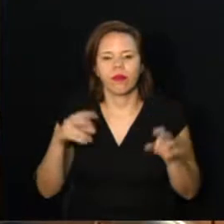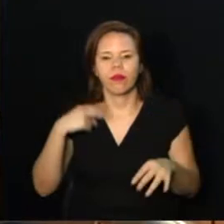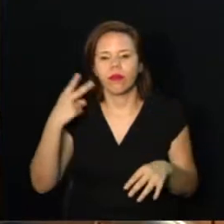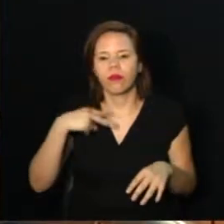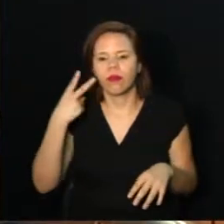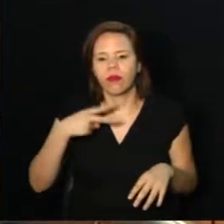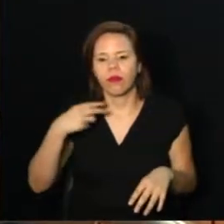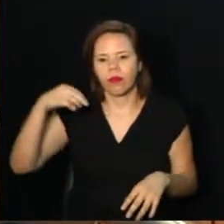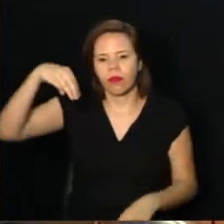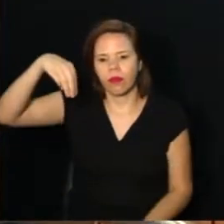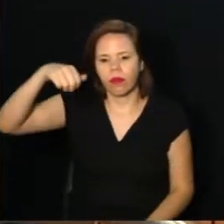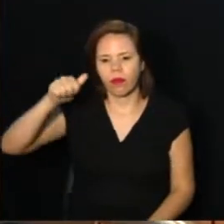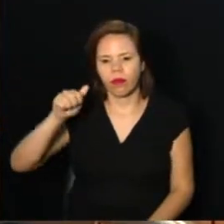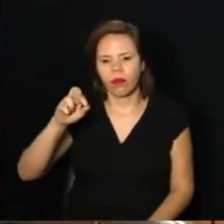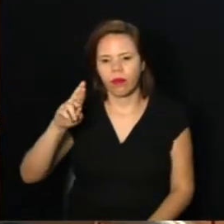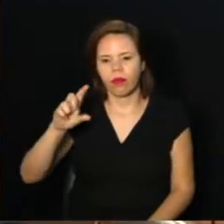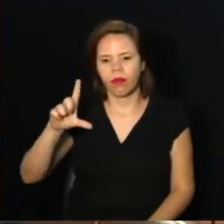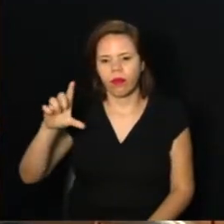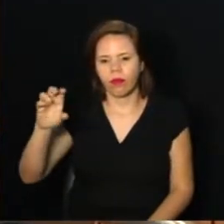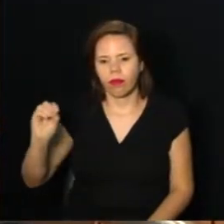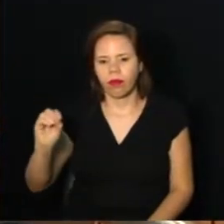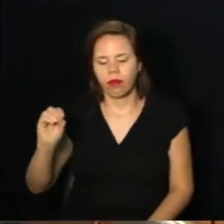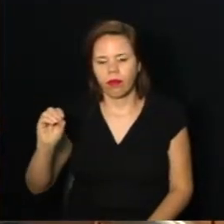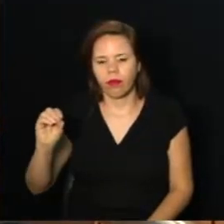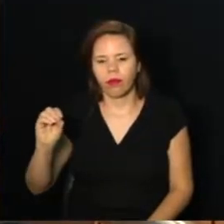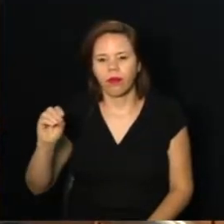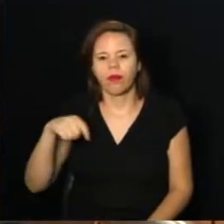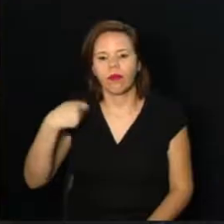vereador Marcelo Silva.